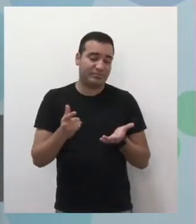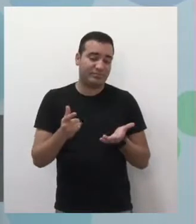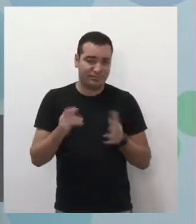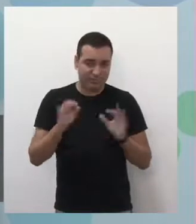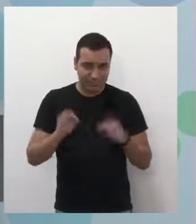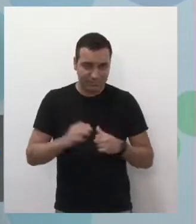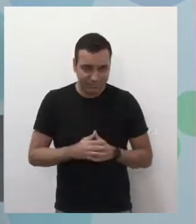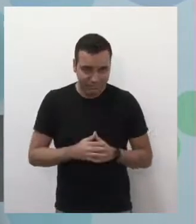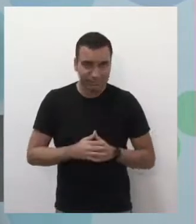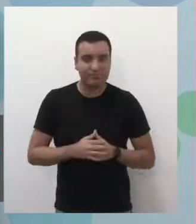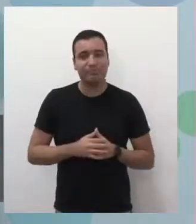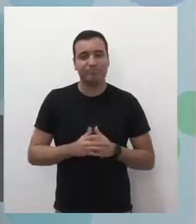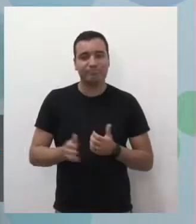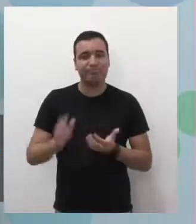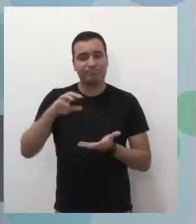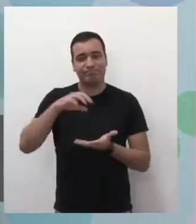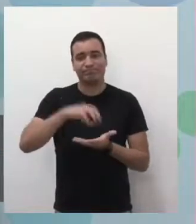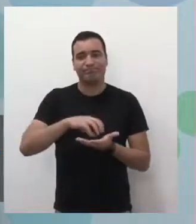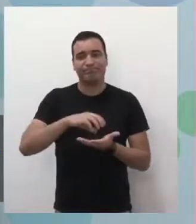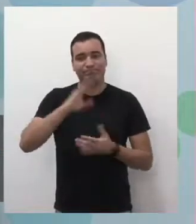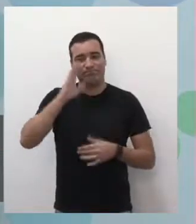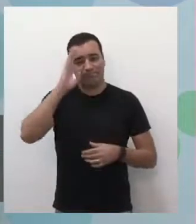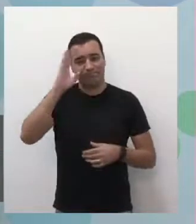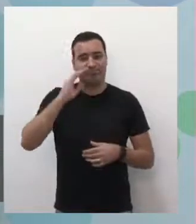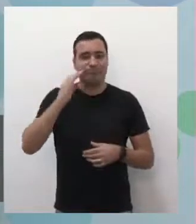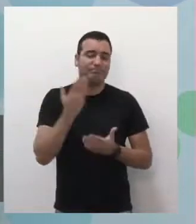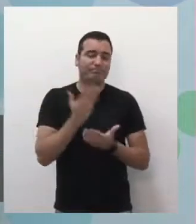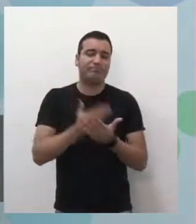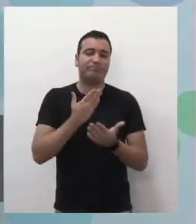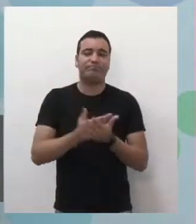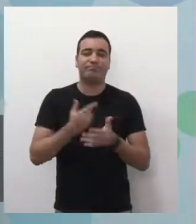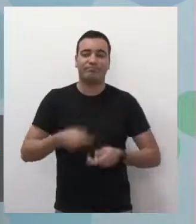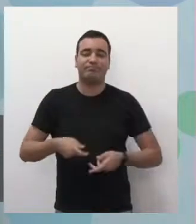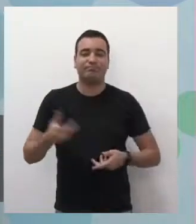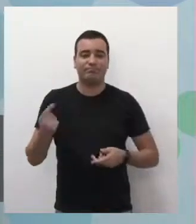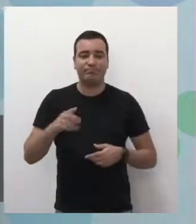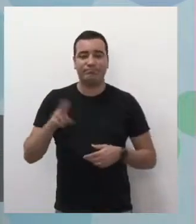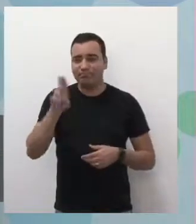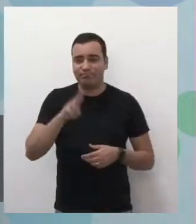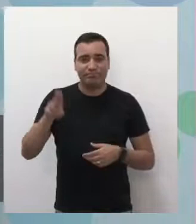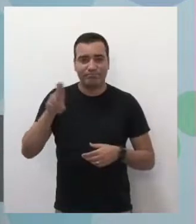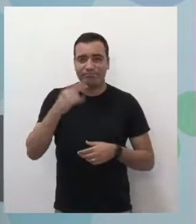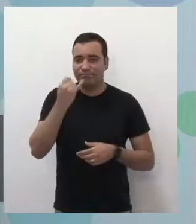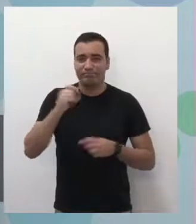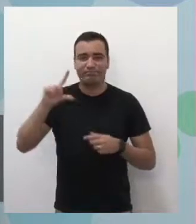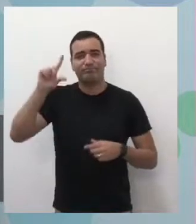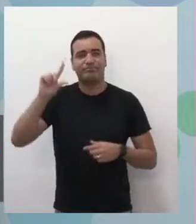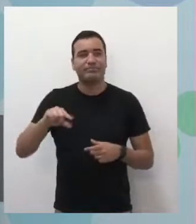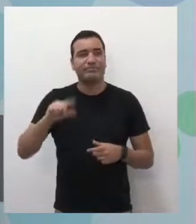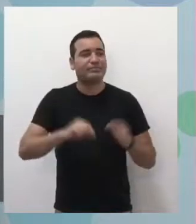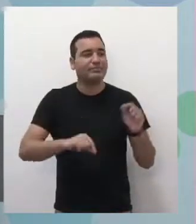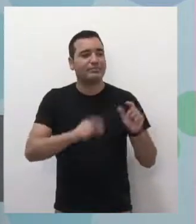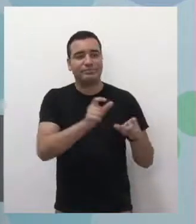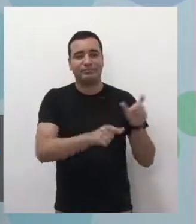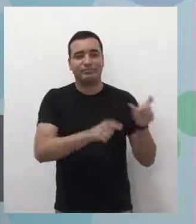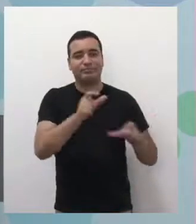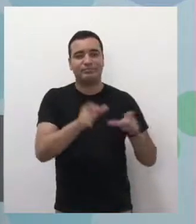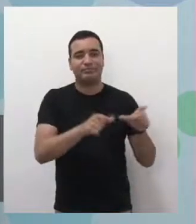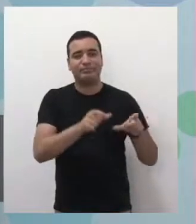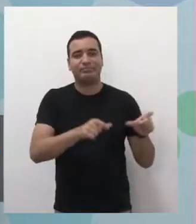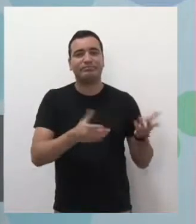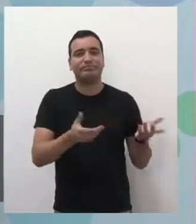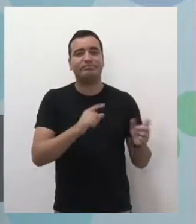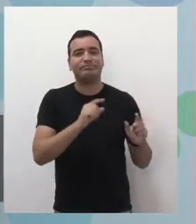certo? Então, o eixo da nossa aula é esse. Quanto que eu estou gastando de energia? Quem são os consumistas elétricos da minha casa? E eu